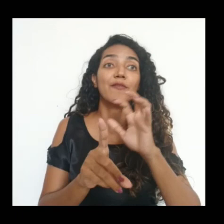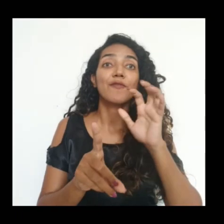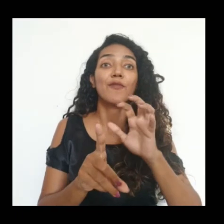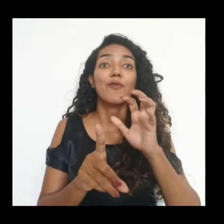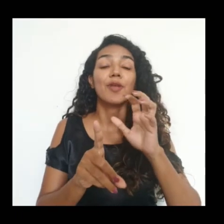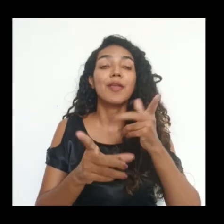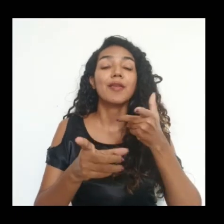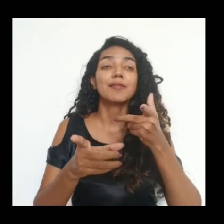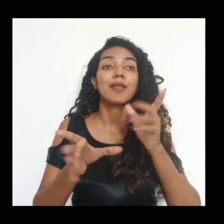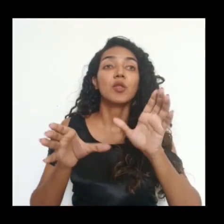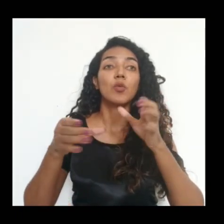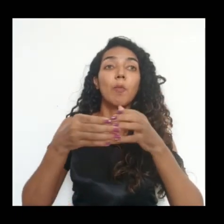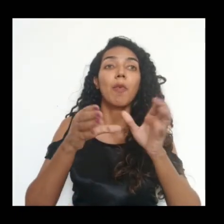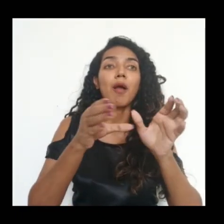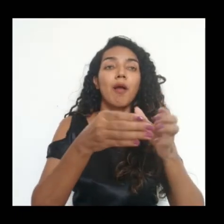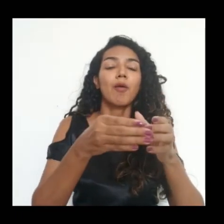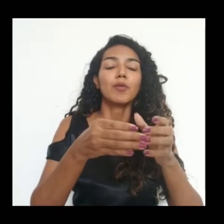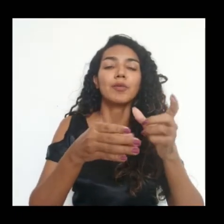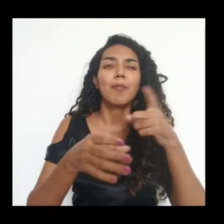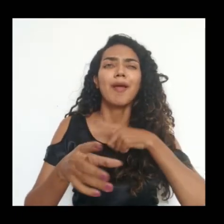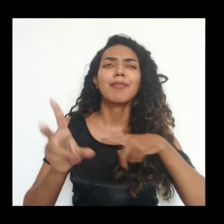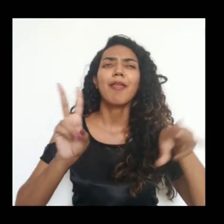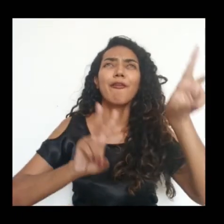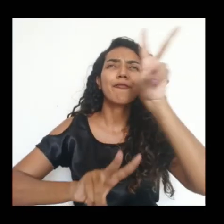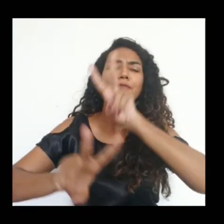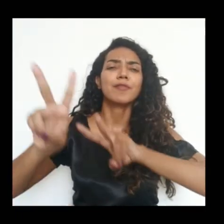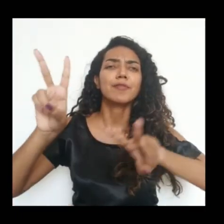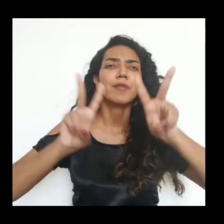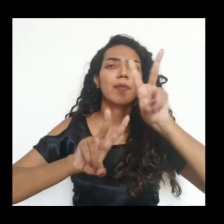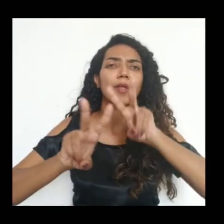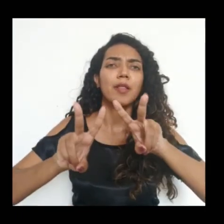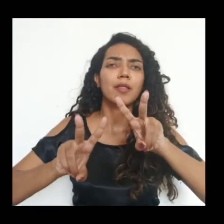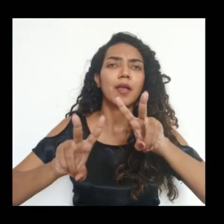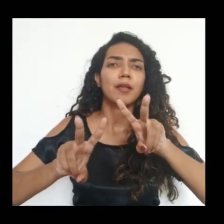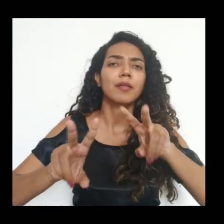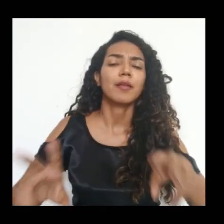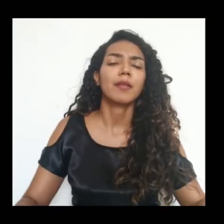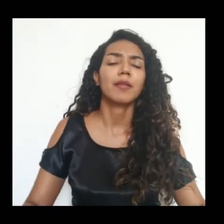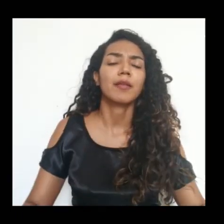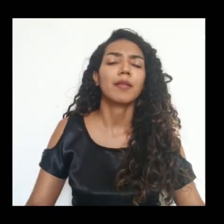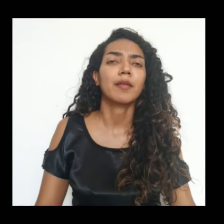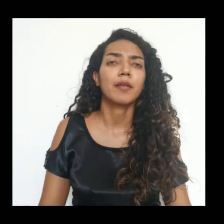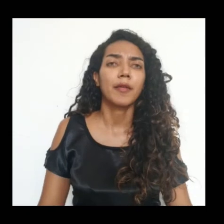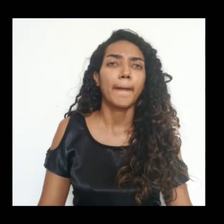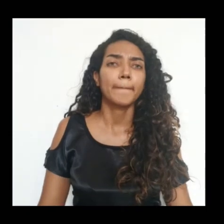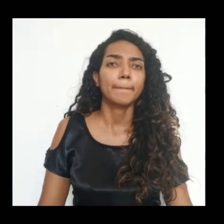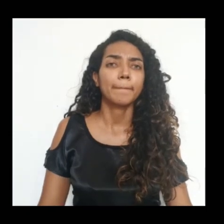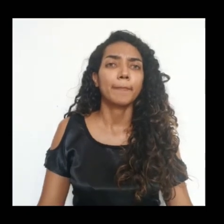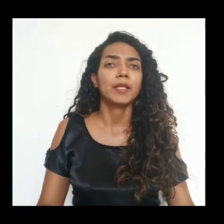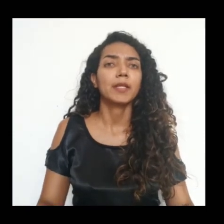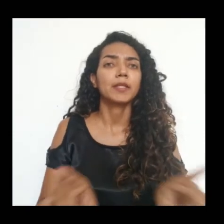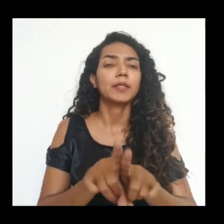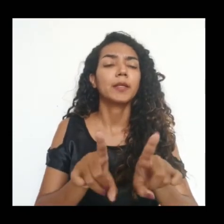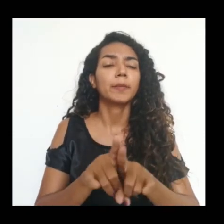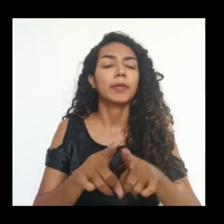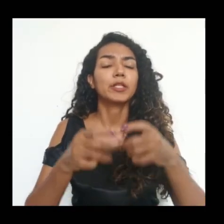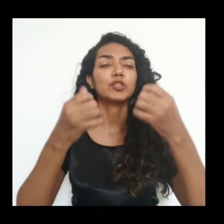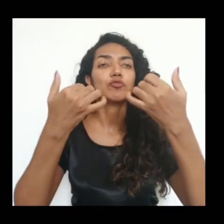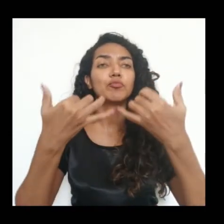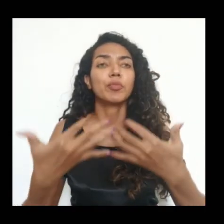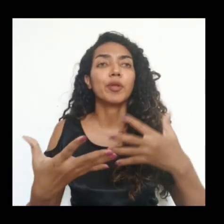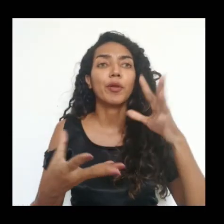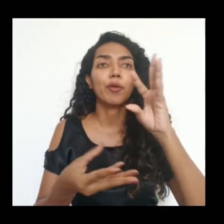declarações, né? A gente viu lá public, protected, etc. Aí comentamos um pouco também aqui sobre